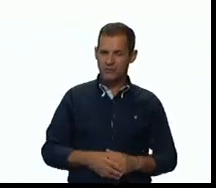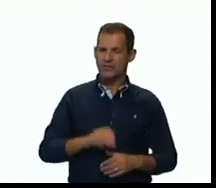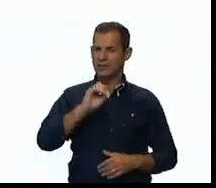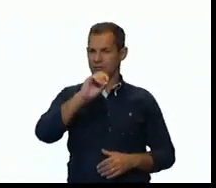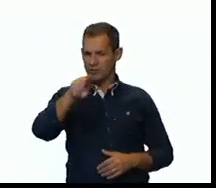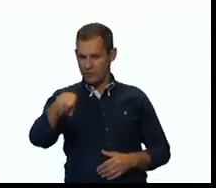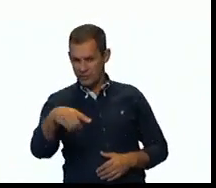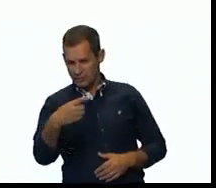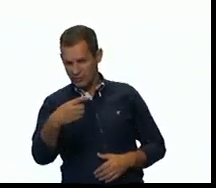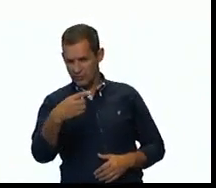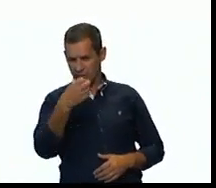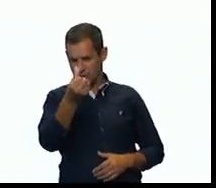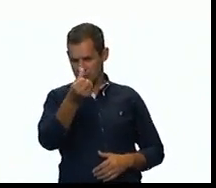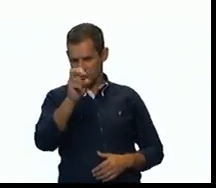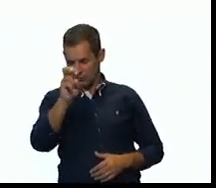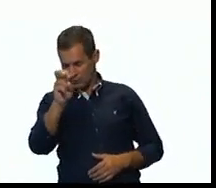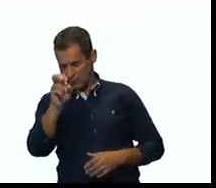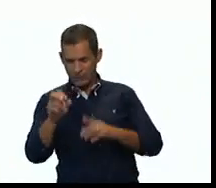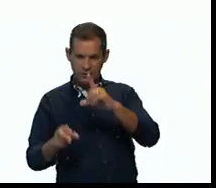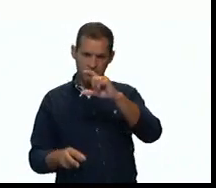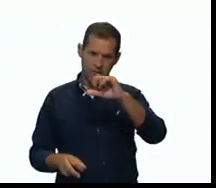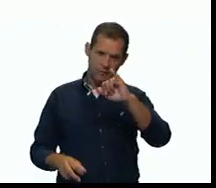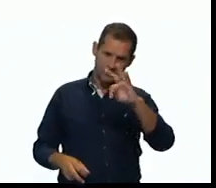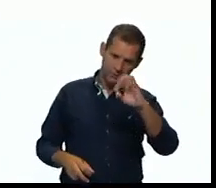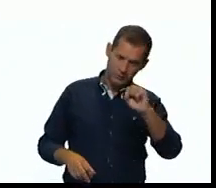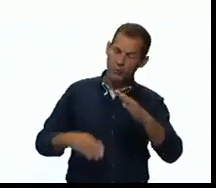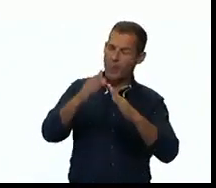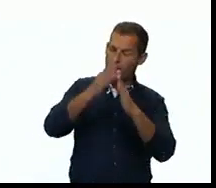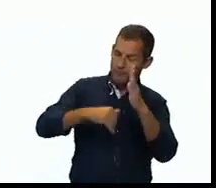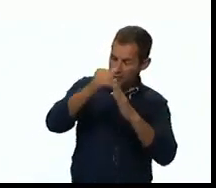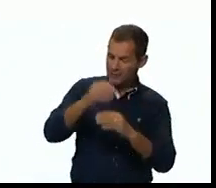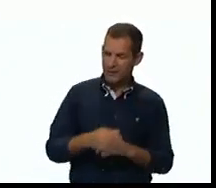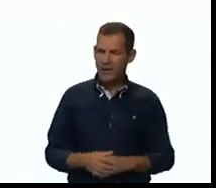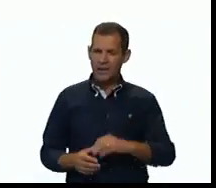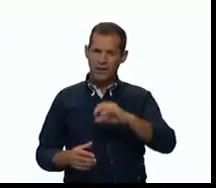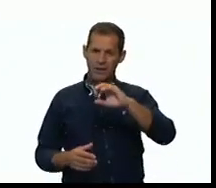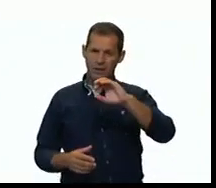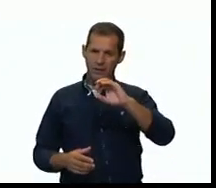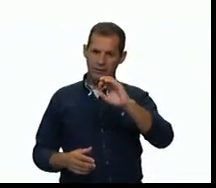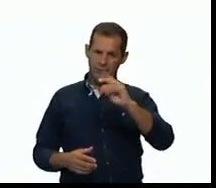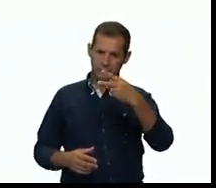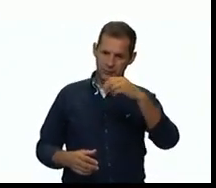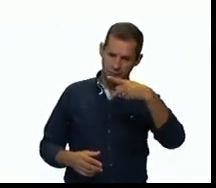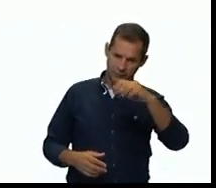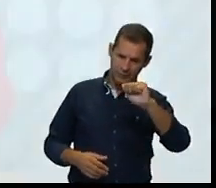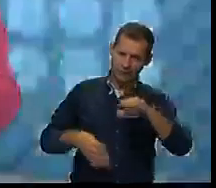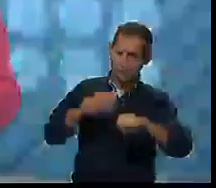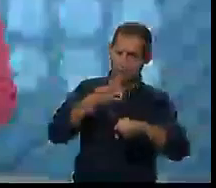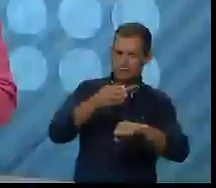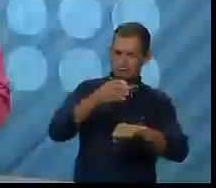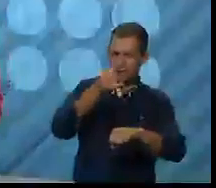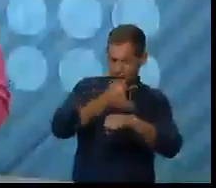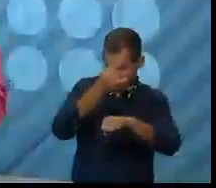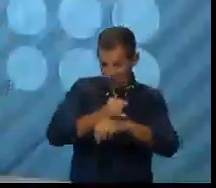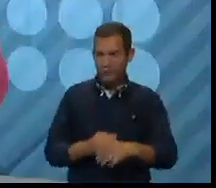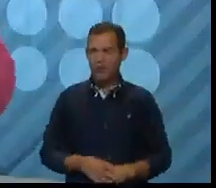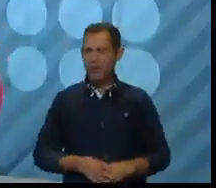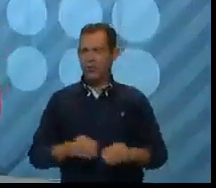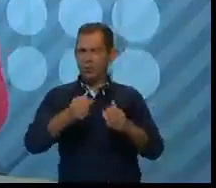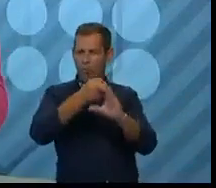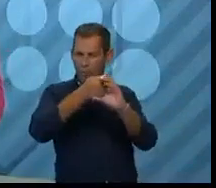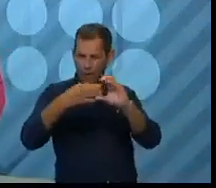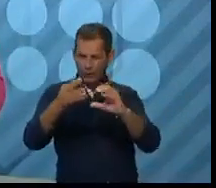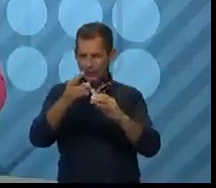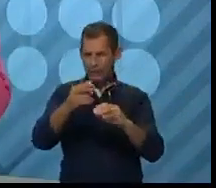de 0,65 litros. Então, para pintar aquela chapa metálica com aquele formato parabólico,